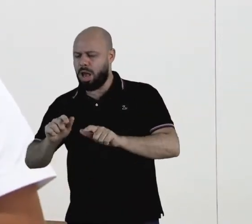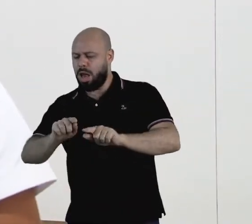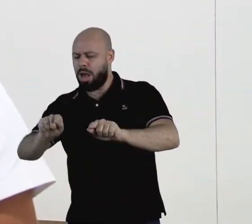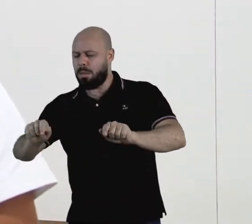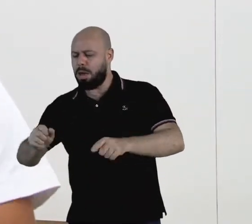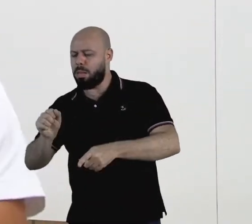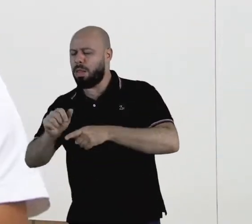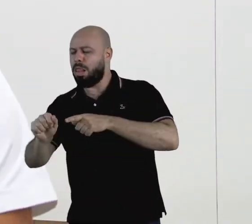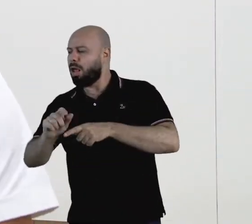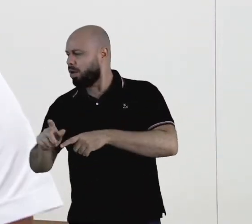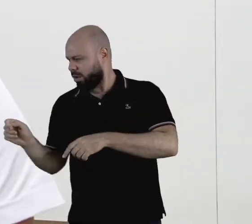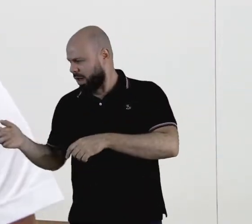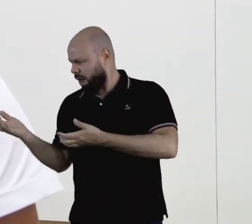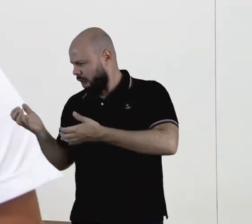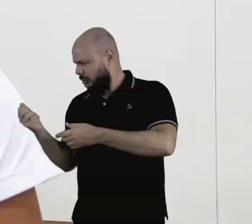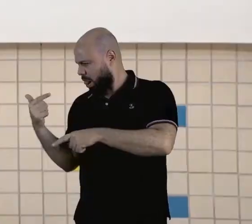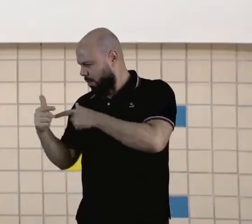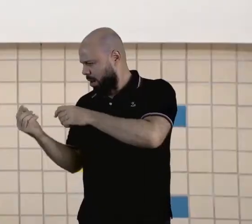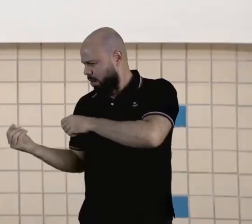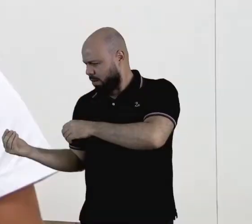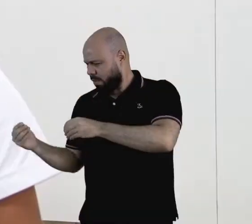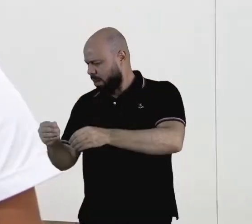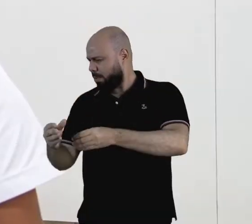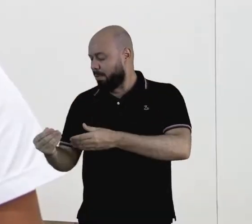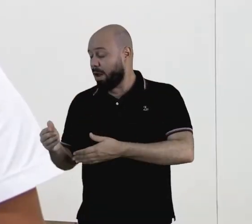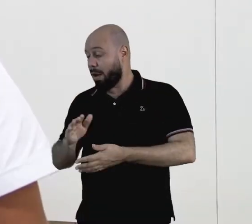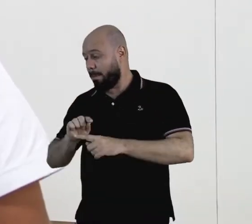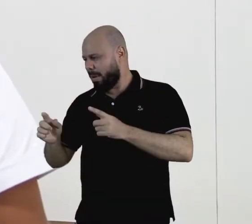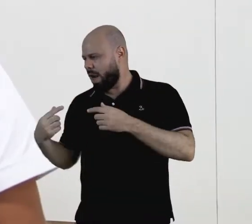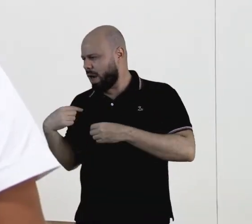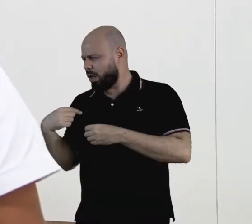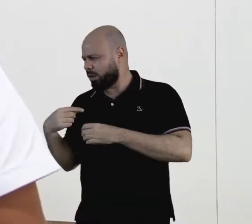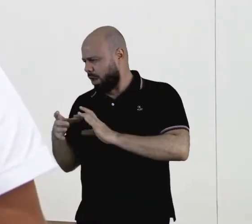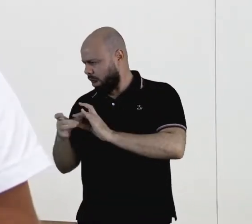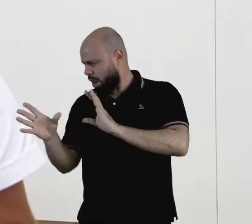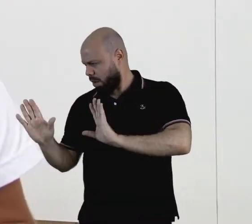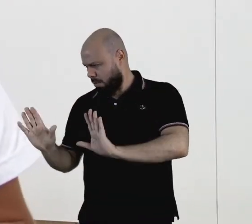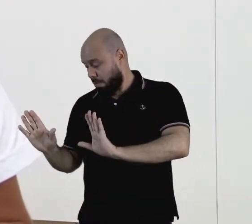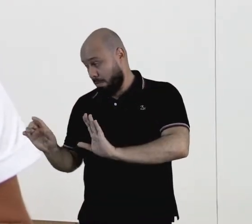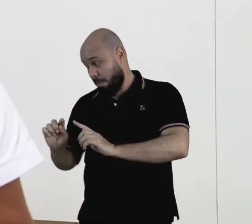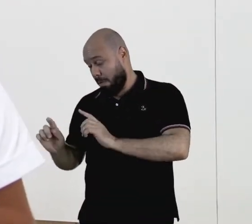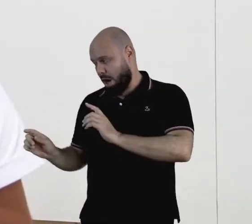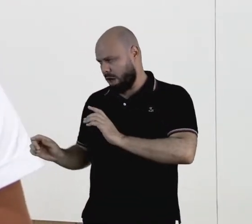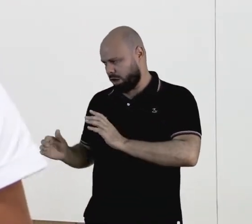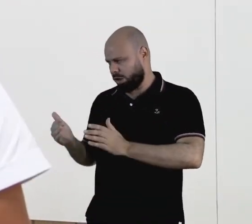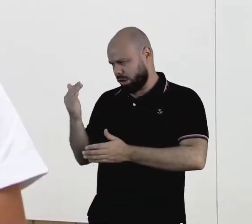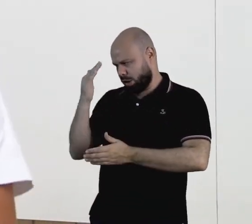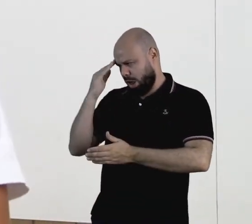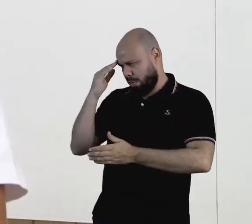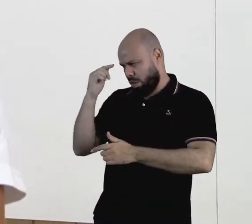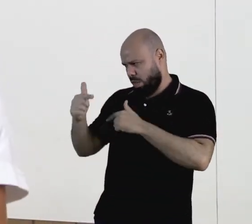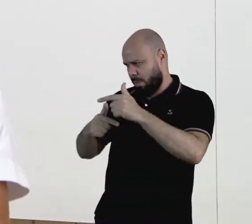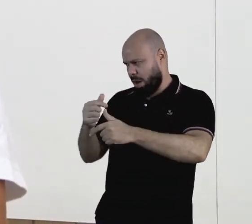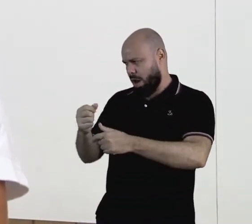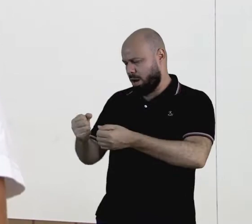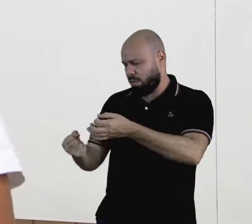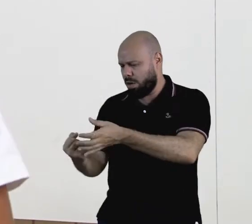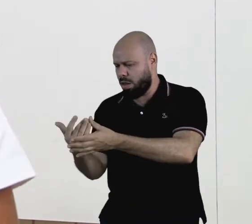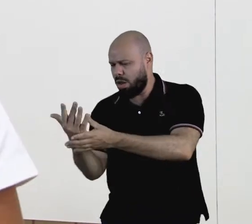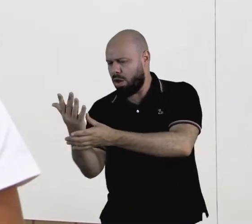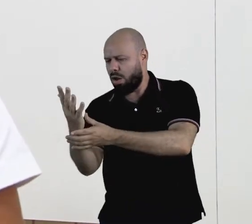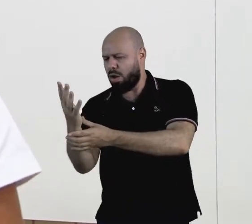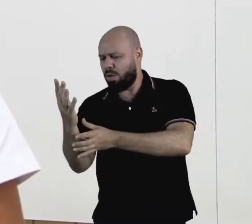eles cediam parte da terra para que o negro pudesse trabalhar, mas naquele sistema de